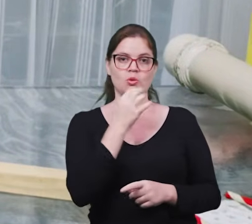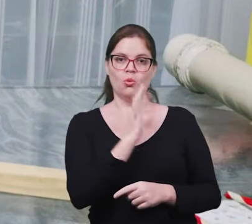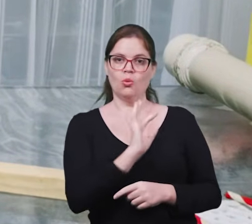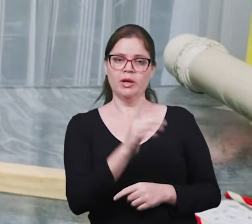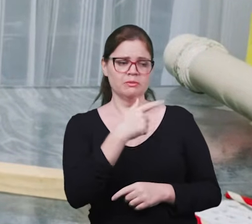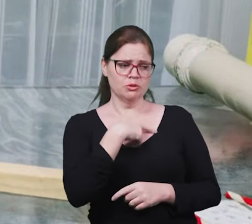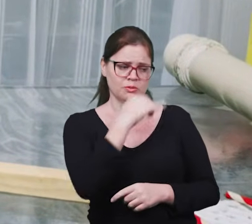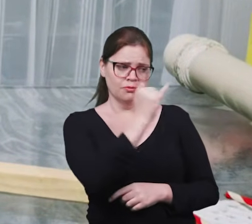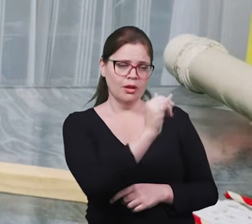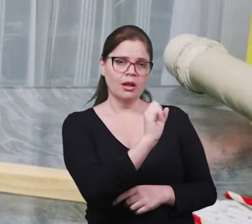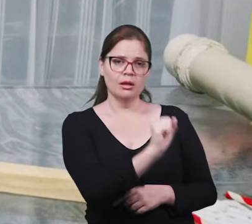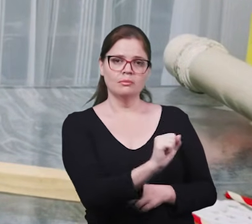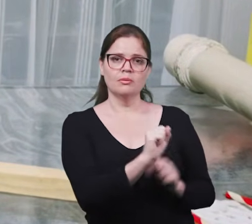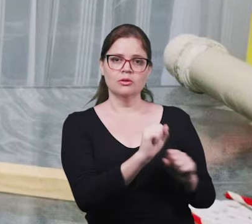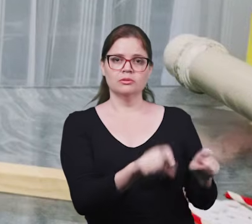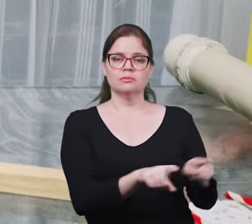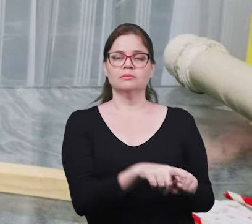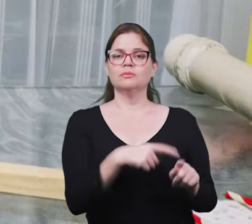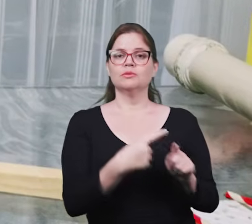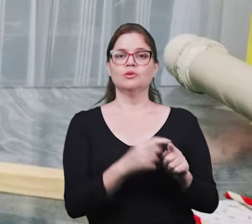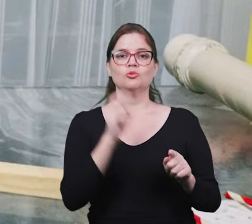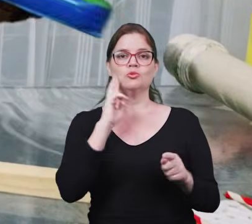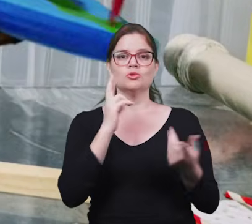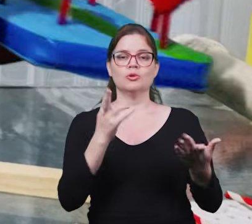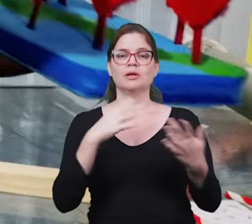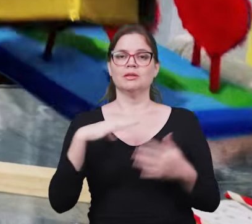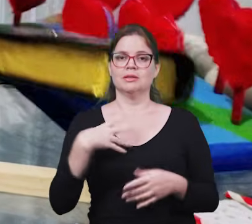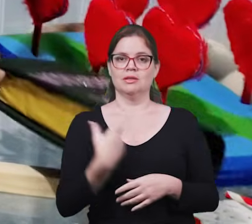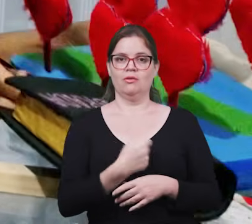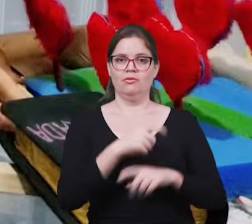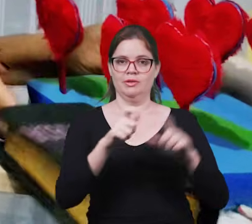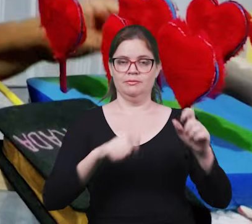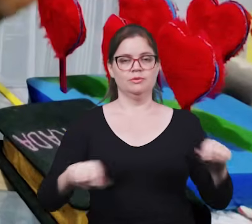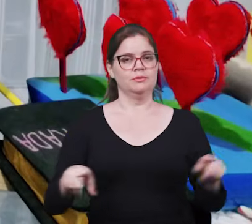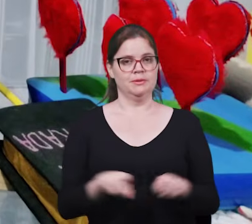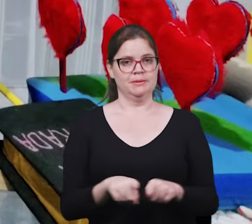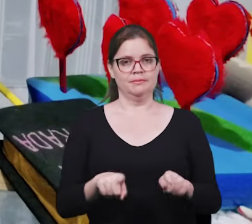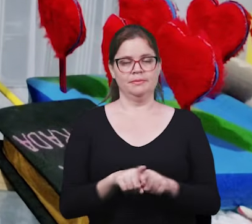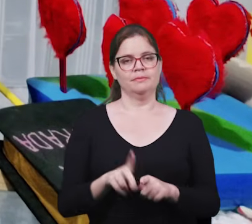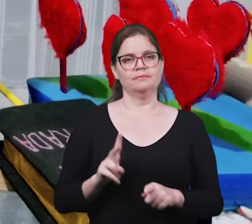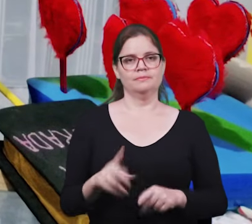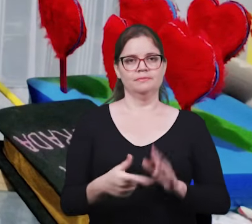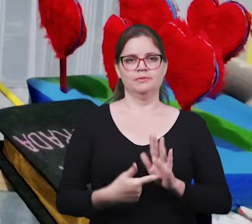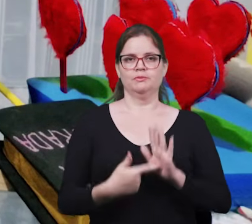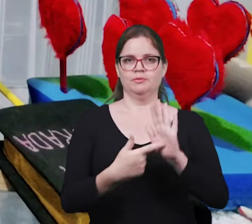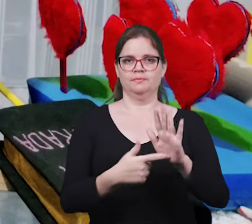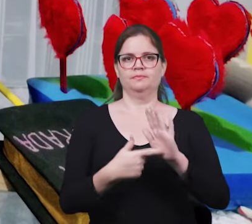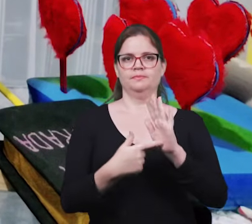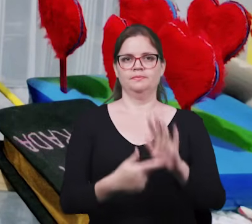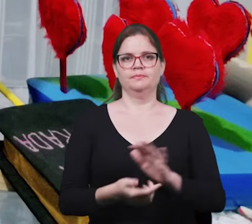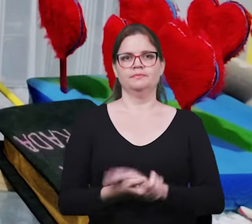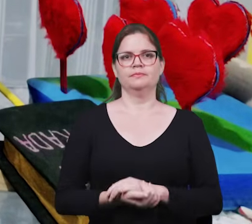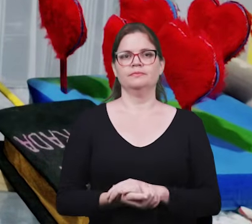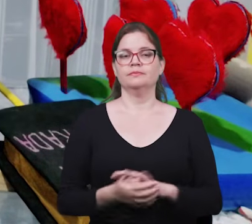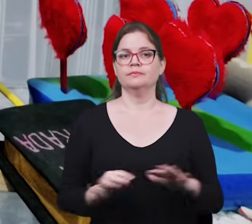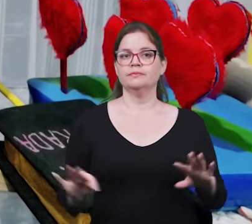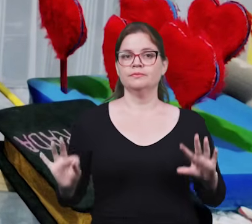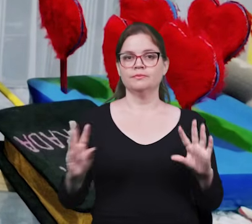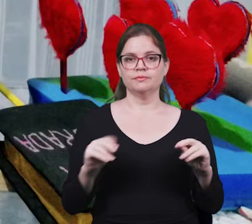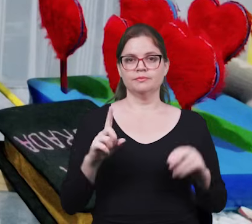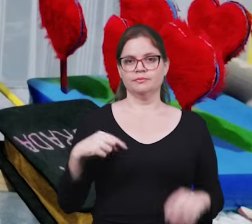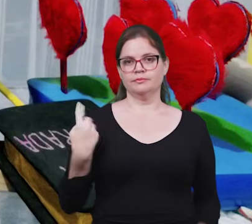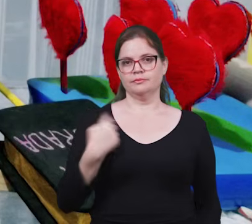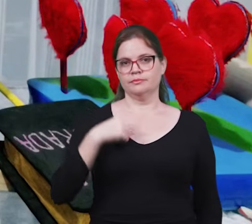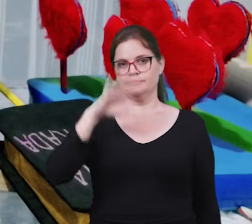Porque, o Senhor quer alcançar essas pessoas, sempre mostrando. E aí, olha, tudo que